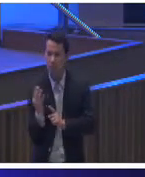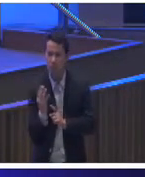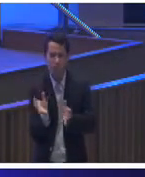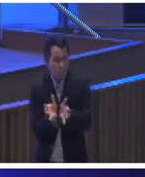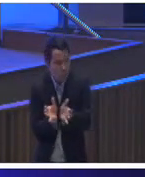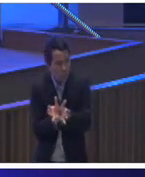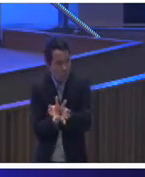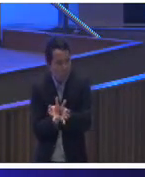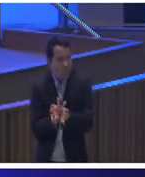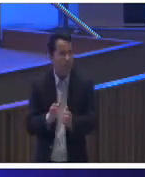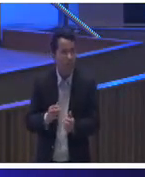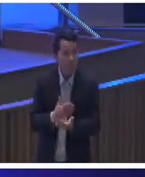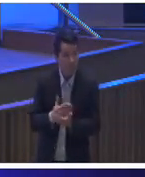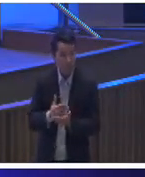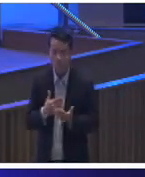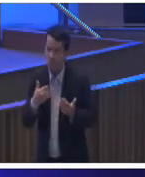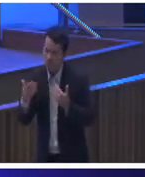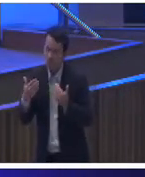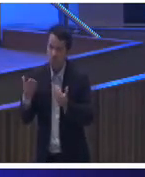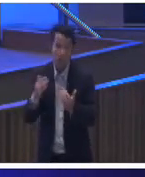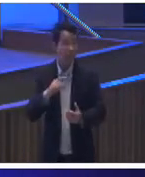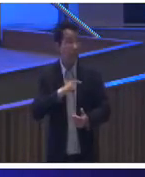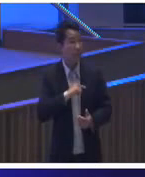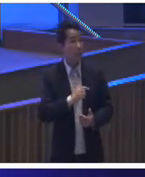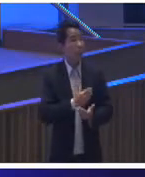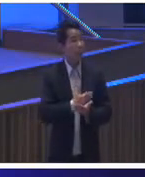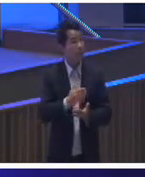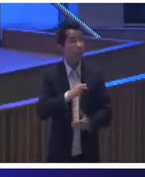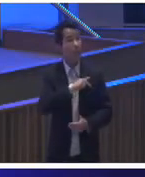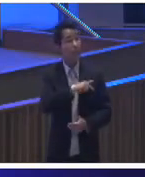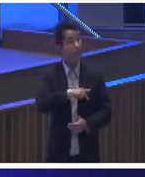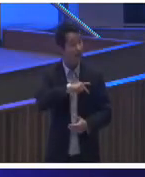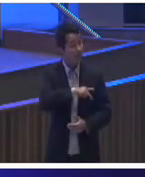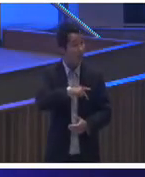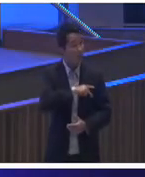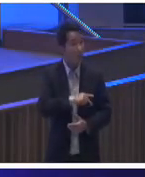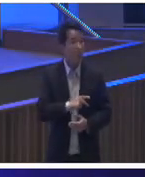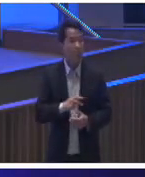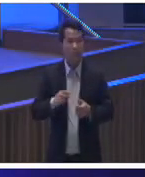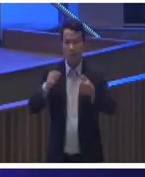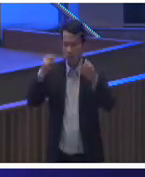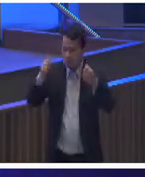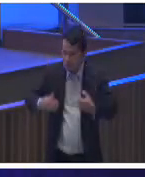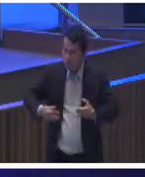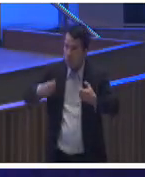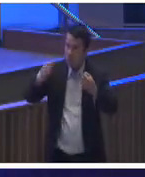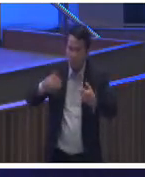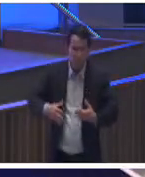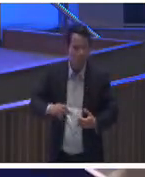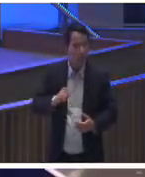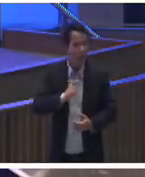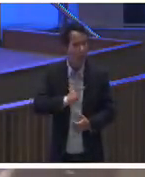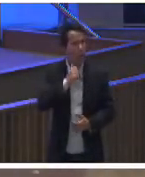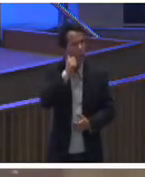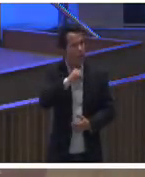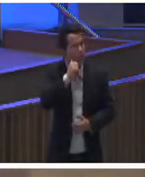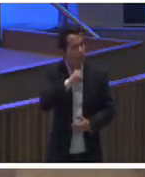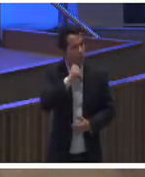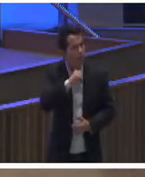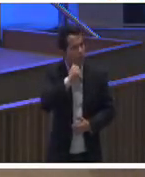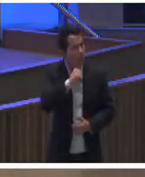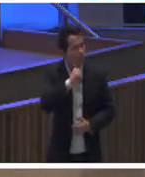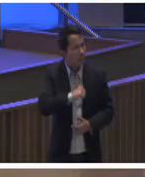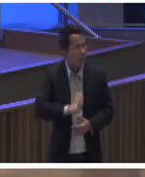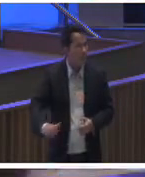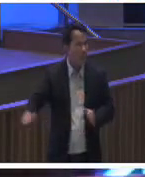pequeno, e quando Paulo estava ali com aquele grupinho, chegou uma mulher conhecida na cidade, e